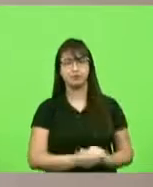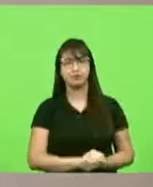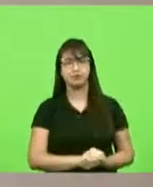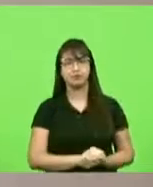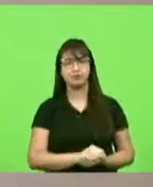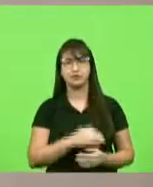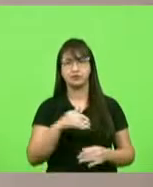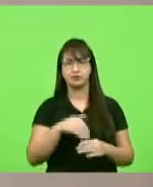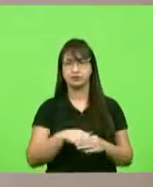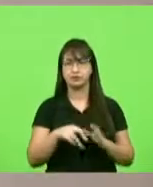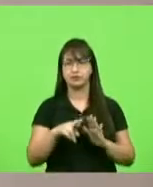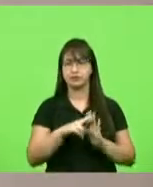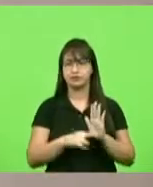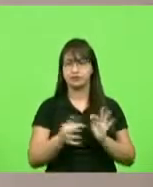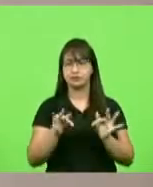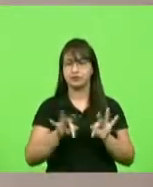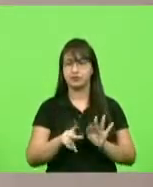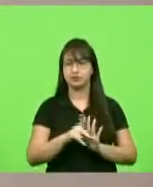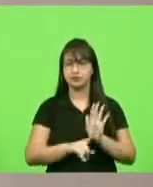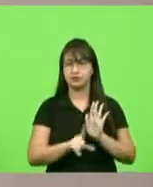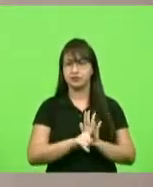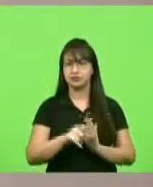unanimidade. Votação da redação final do projeto de lei